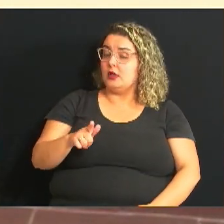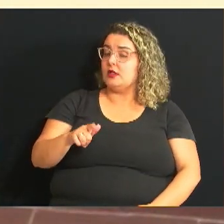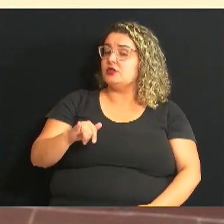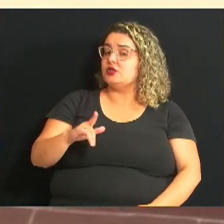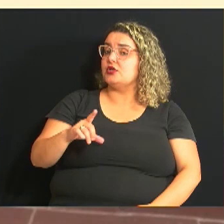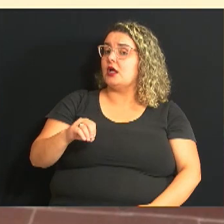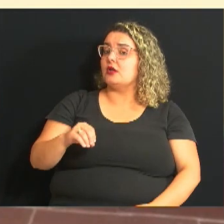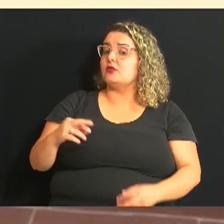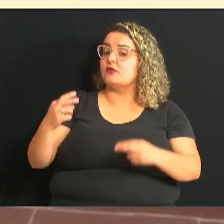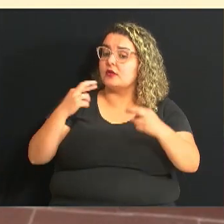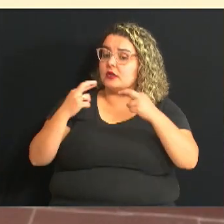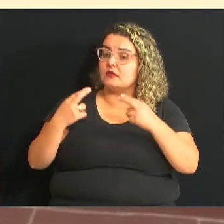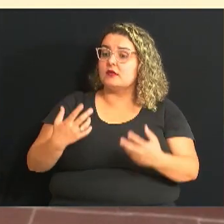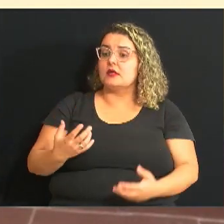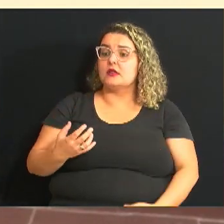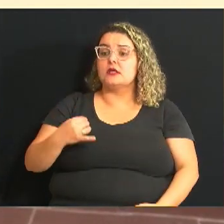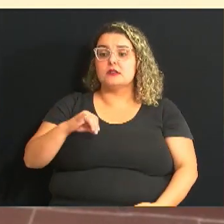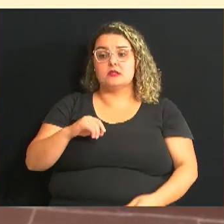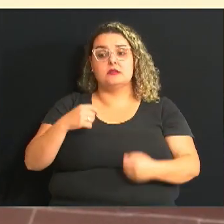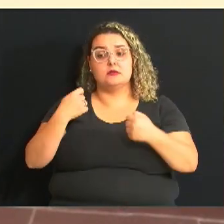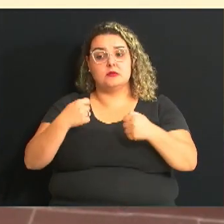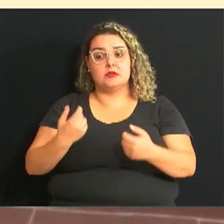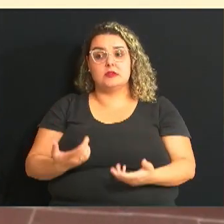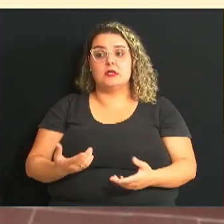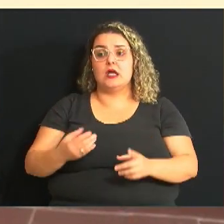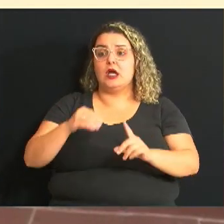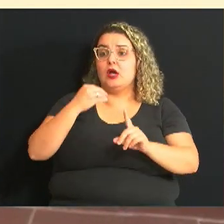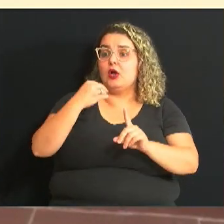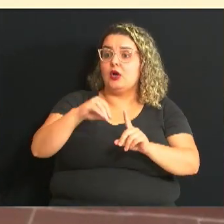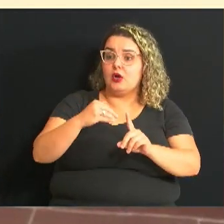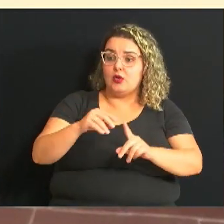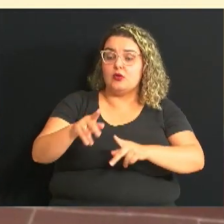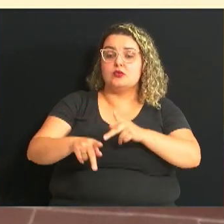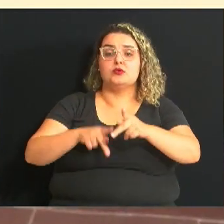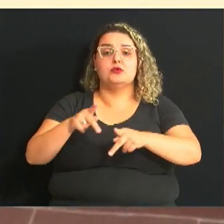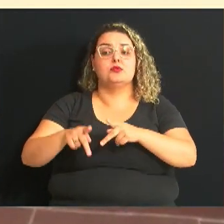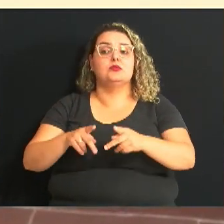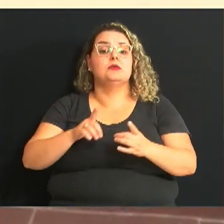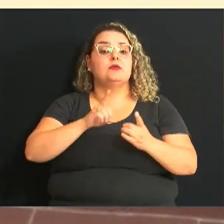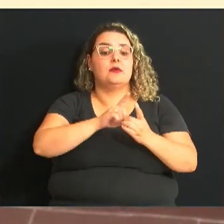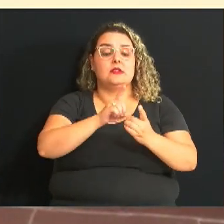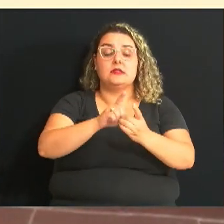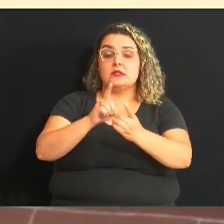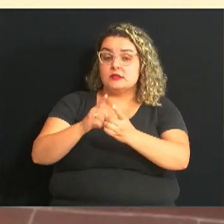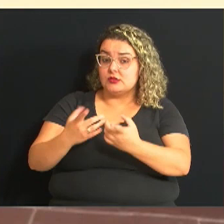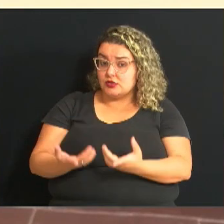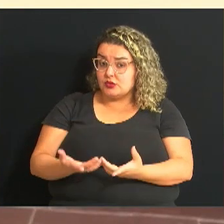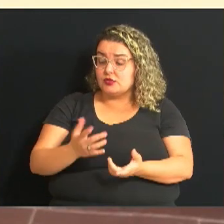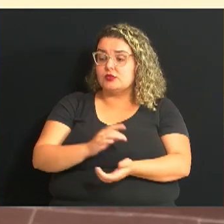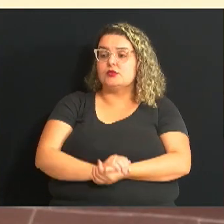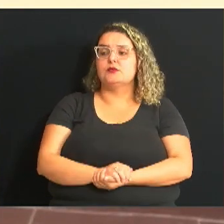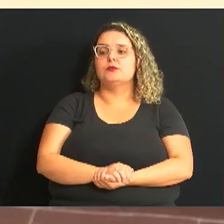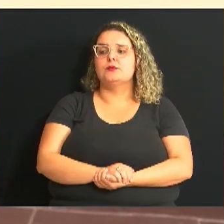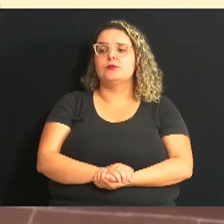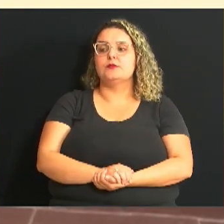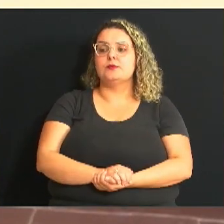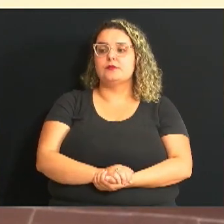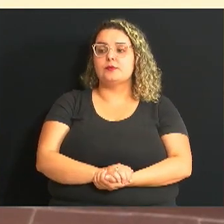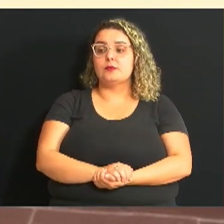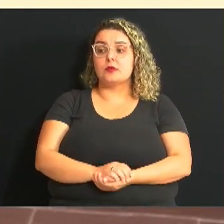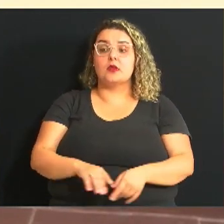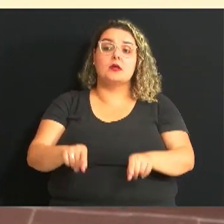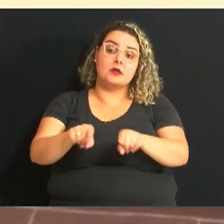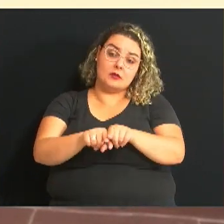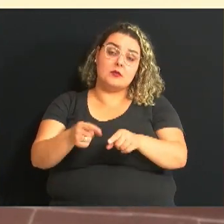a necessidade, a vulnerabilidade do público que vai ser atendido, né? E acaba destinando um